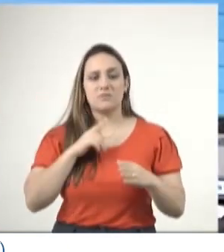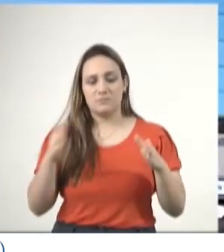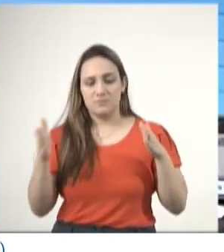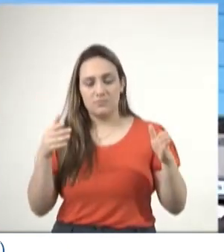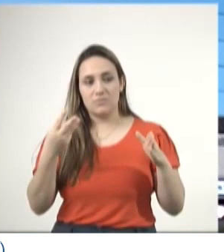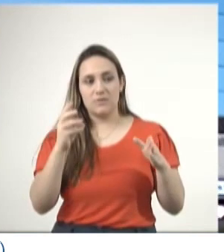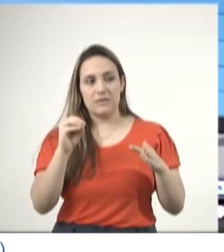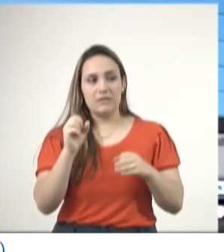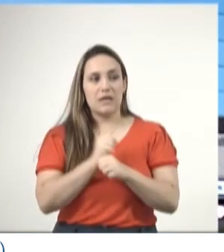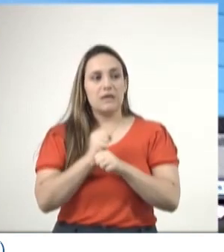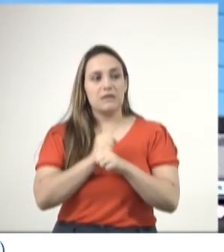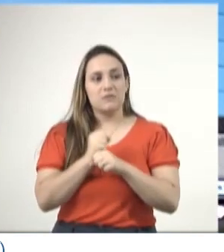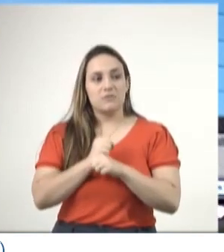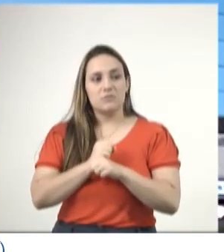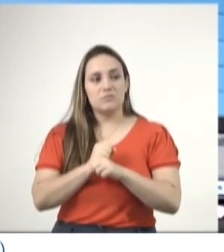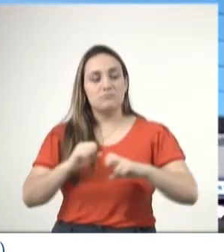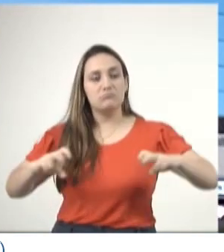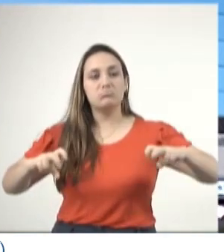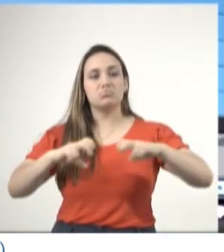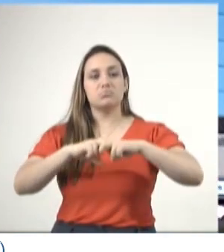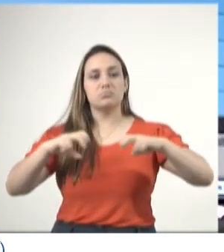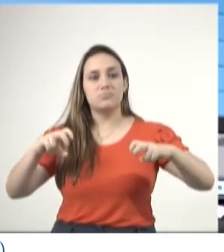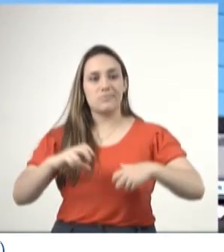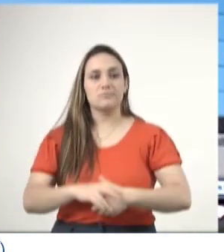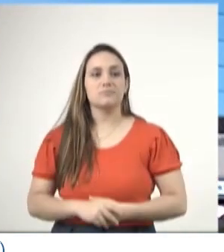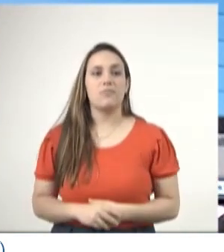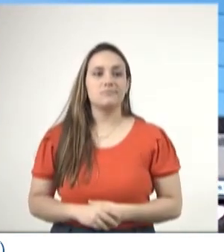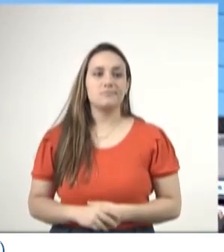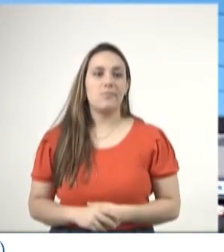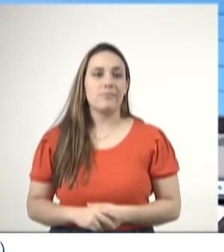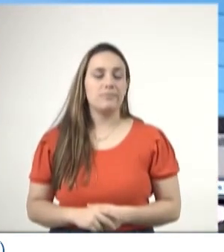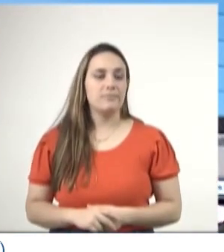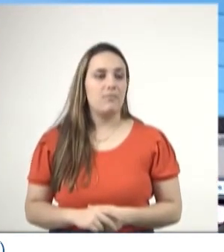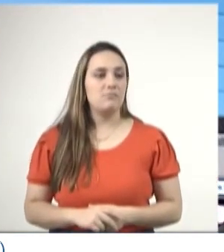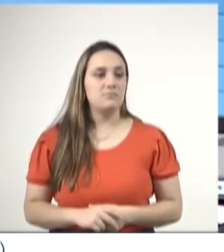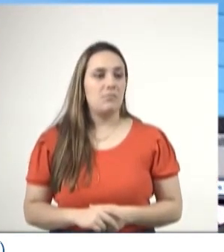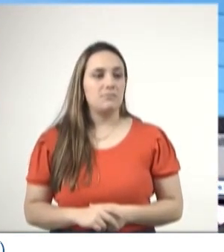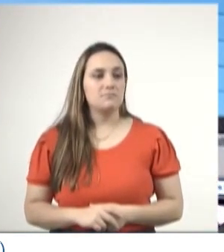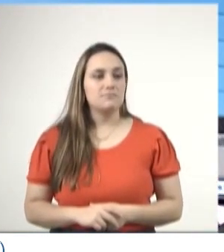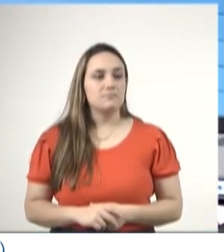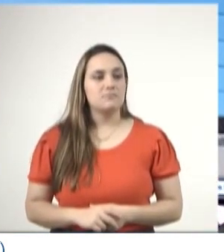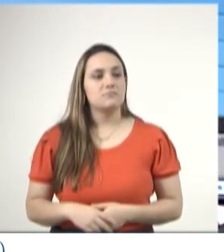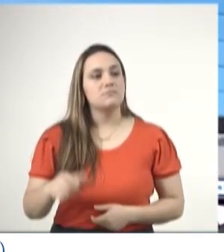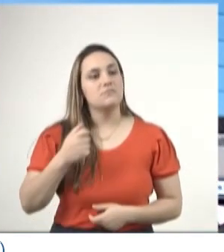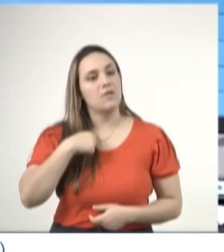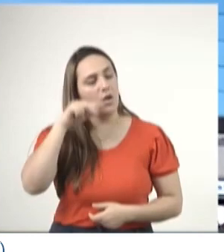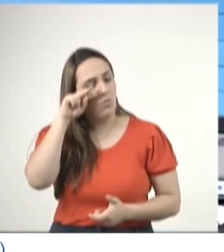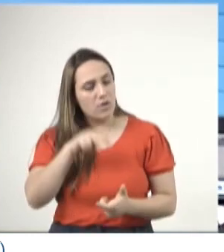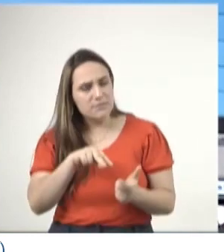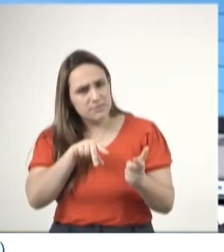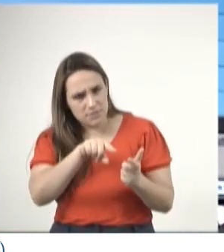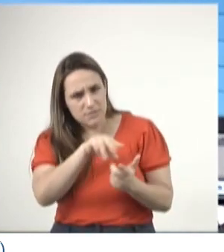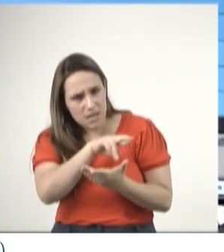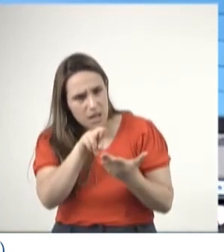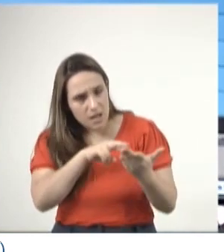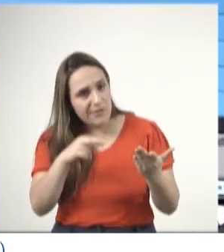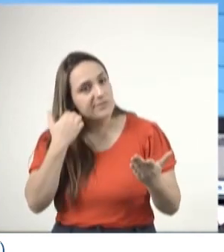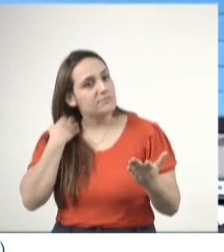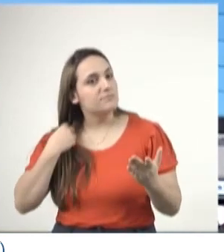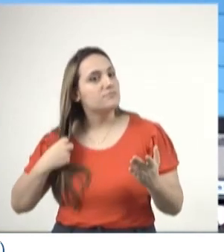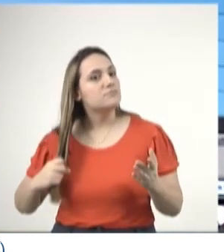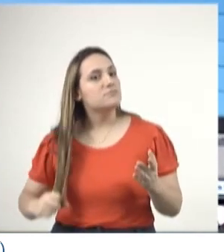acidente de trânsito. Aqui eu tenho o índice, eu dei uma olhada nesse documento que a gente tem, o índice está um